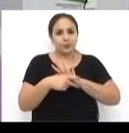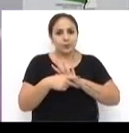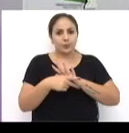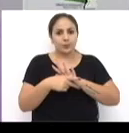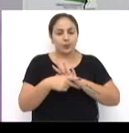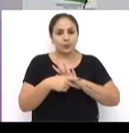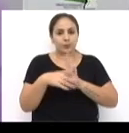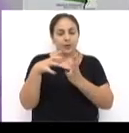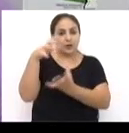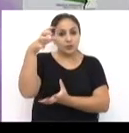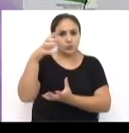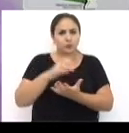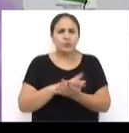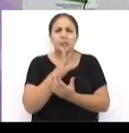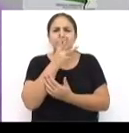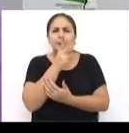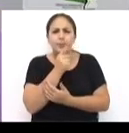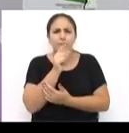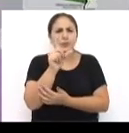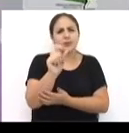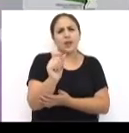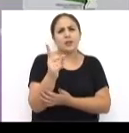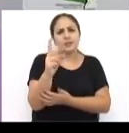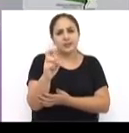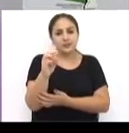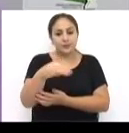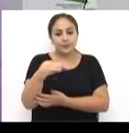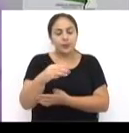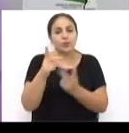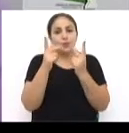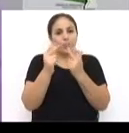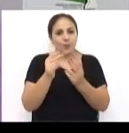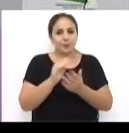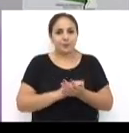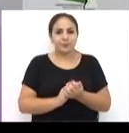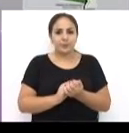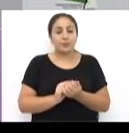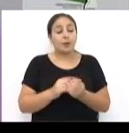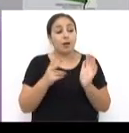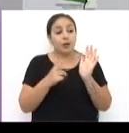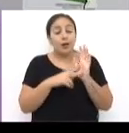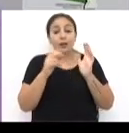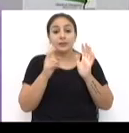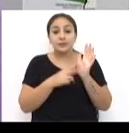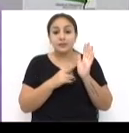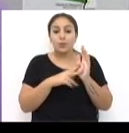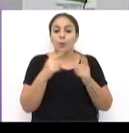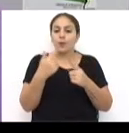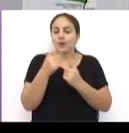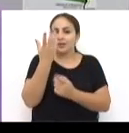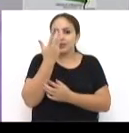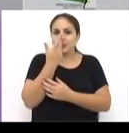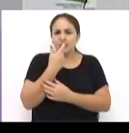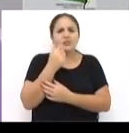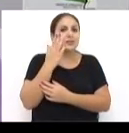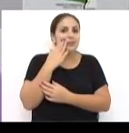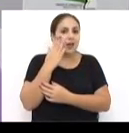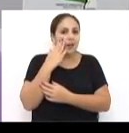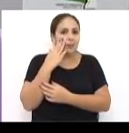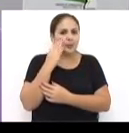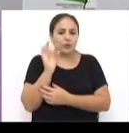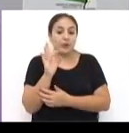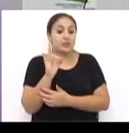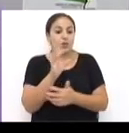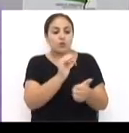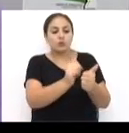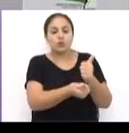demoraria uns 10 a 15 minutos, um pouquinho mais que fosse, mas realmente destacar e chamar atenção, porque as crianças, vocês sabem, não apenas gostam